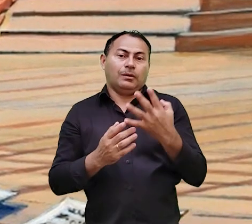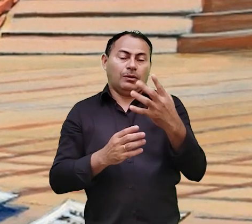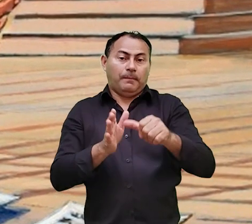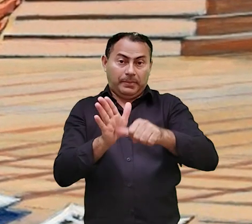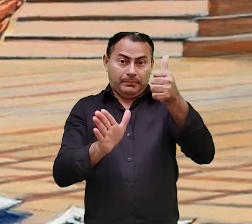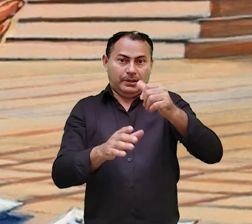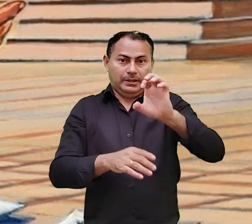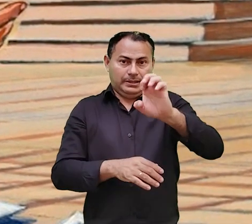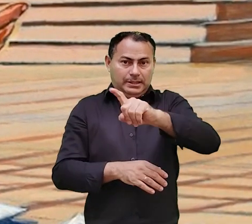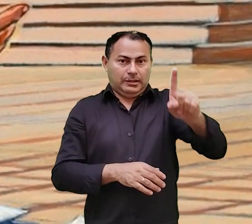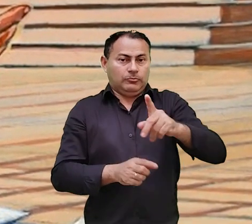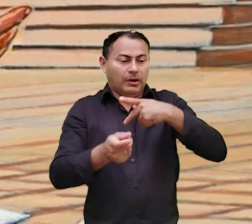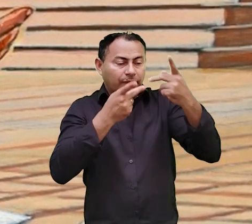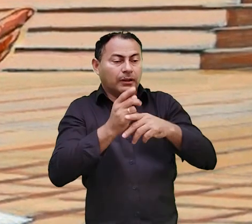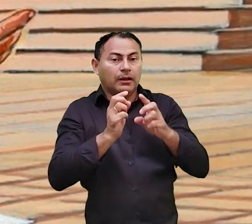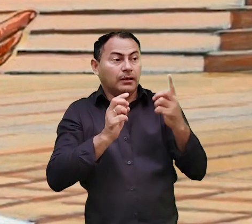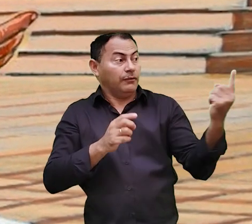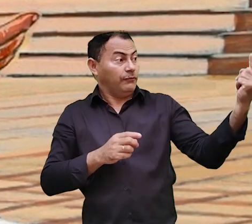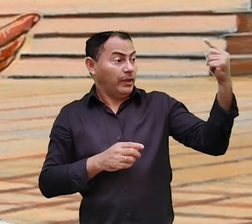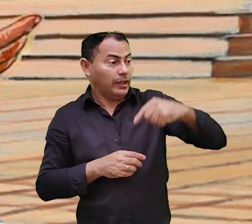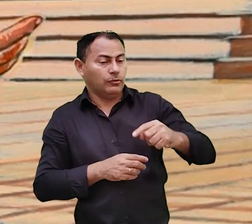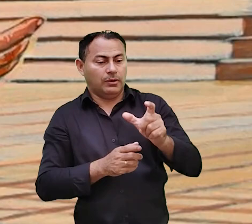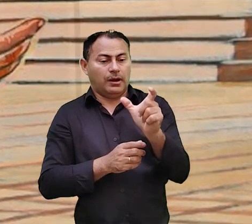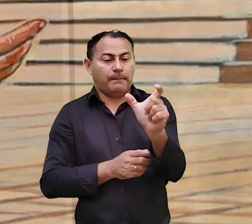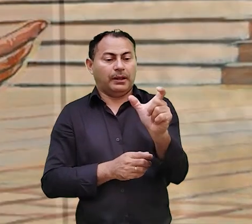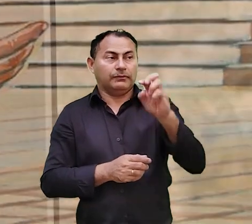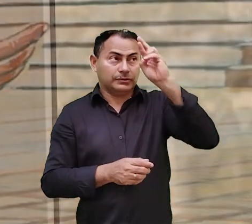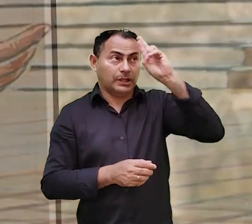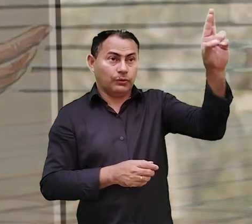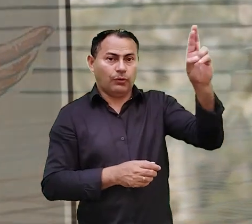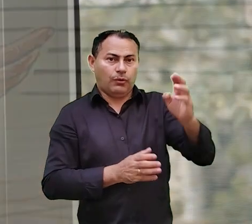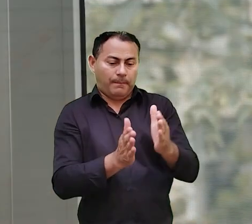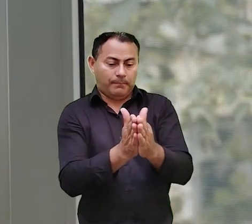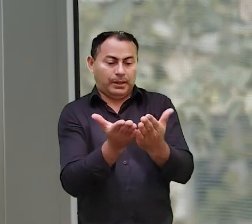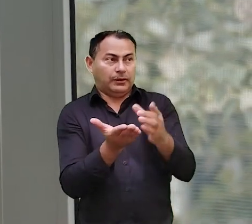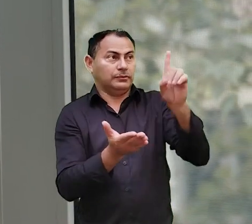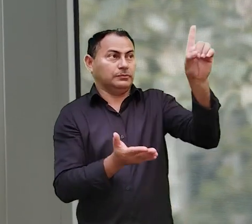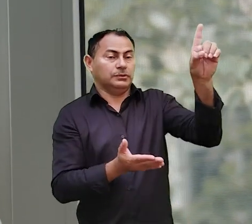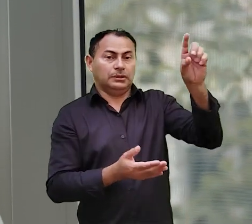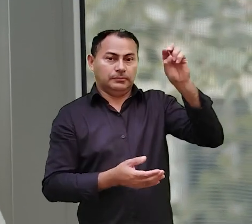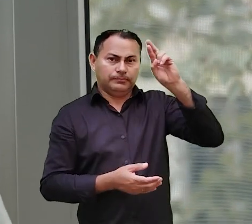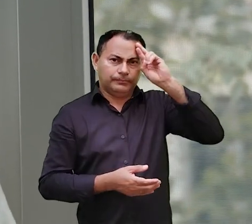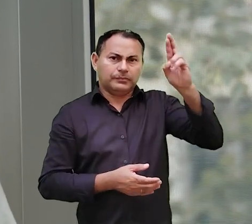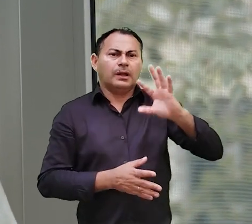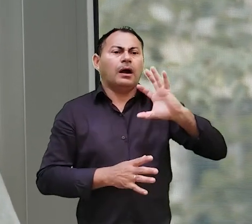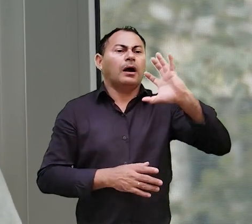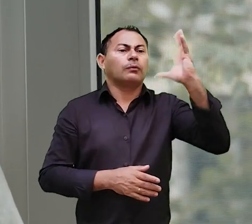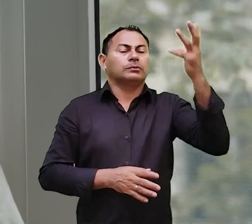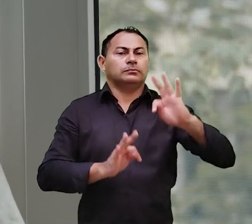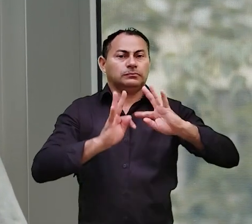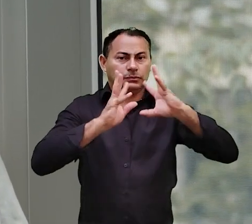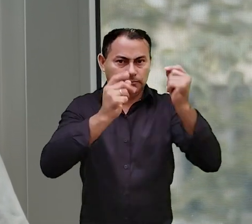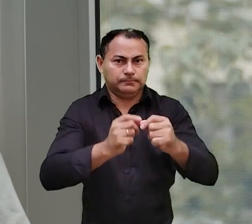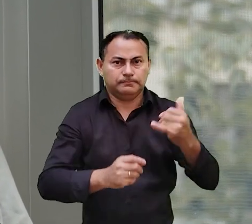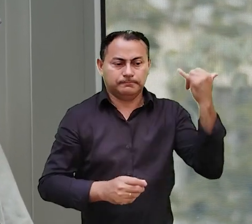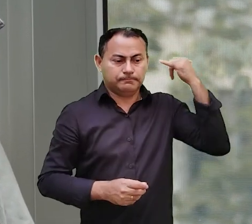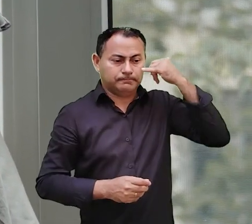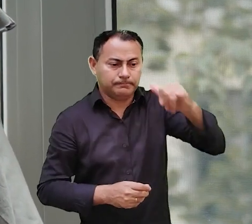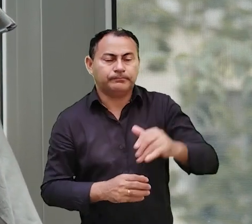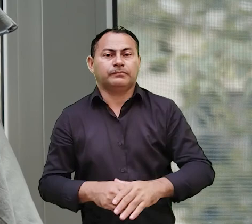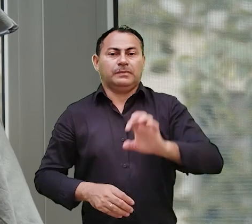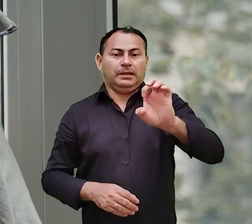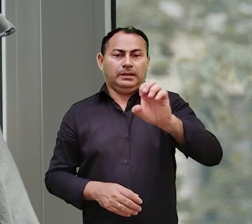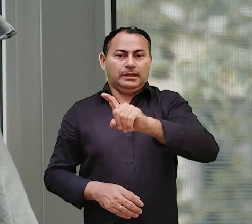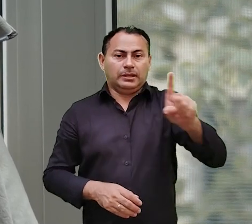dimensões. Primeiro Ezequiel disse, veio a mim a palavra do Senhor. Isso aconteceu com todos os